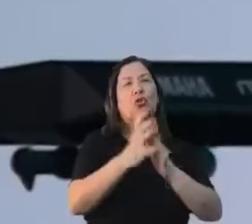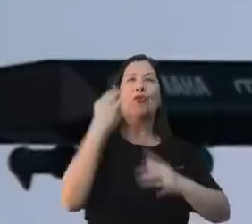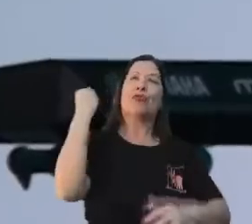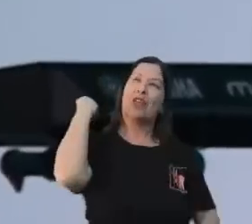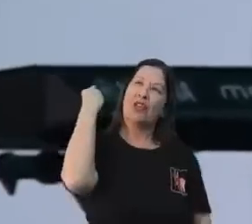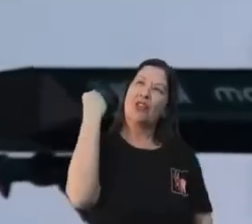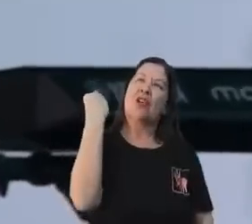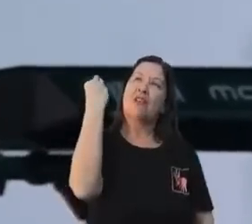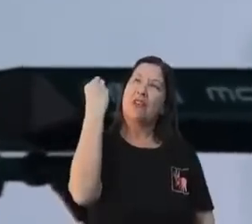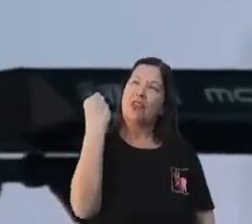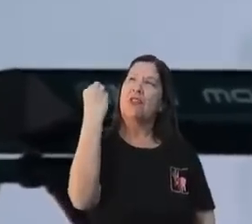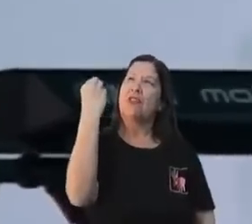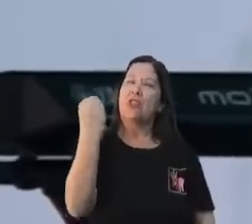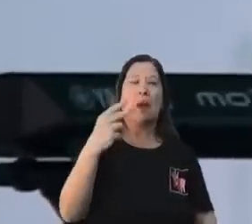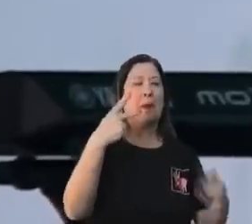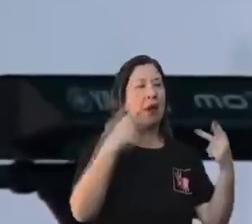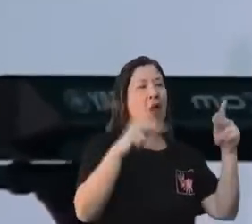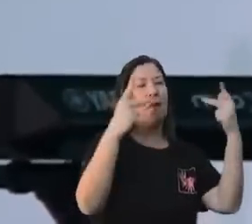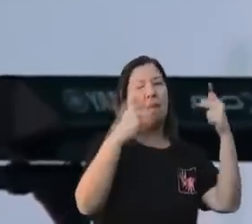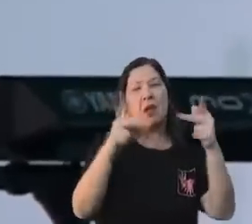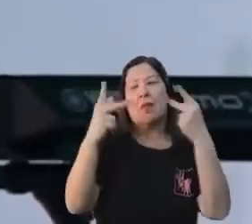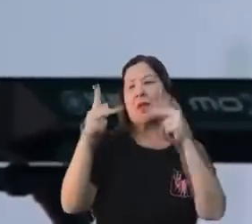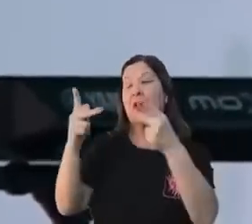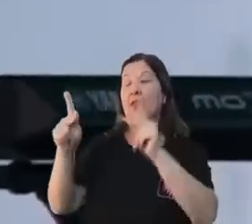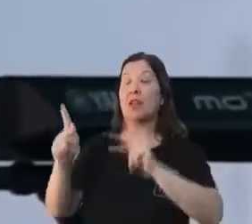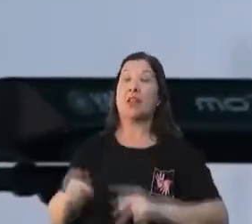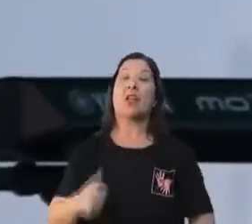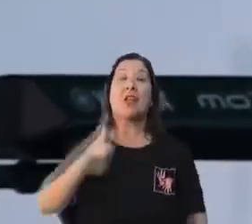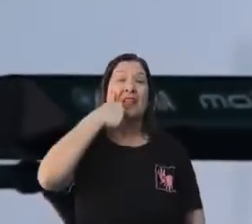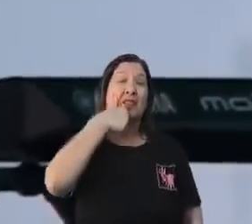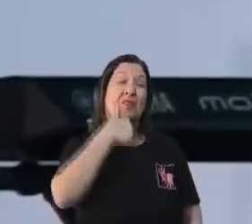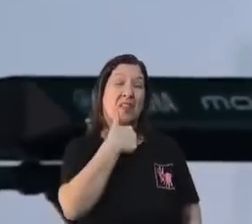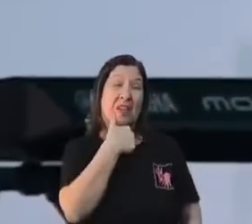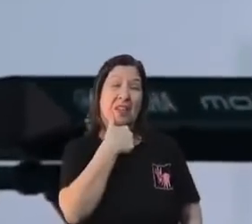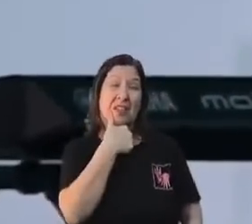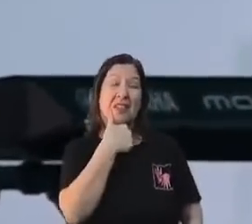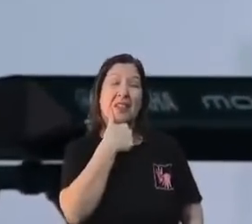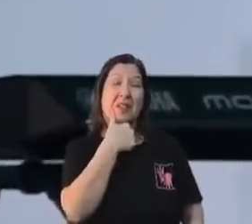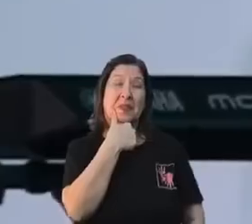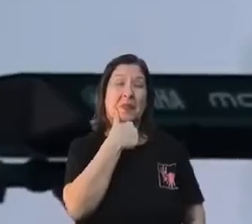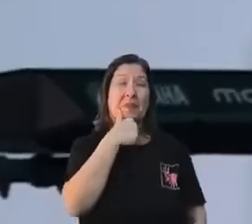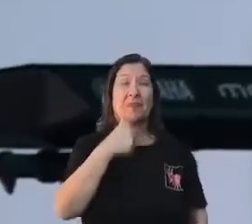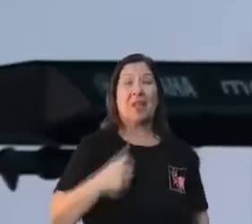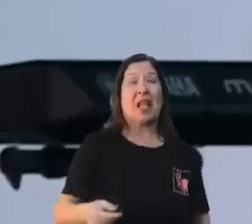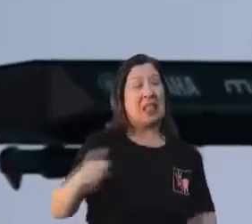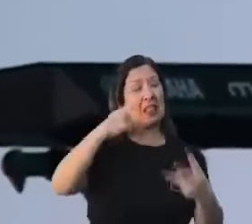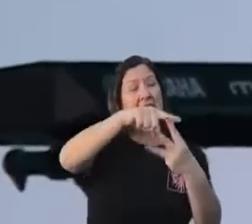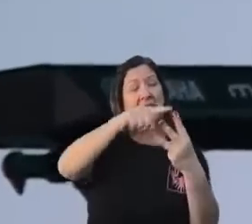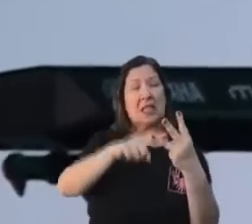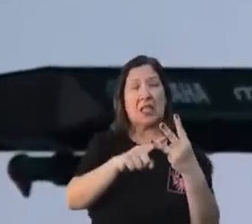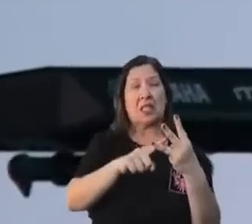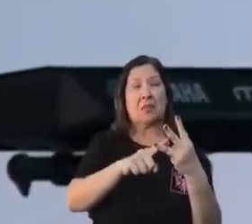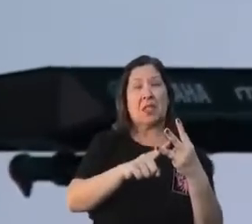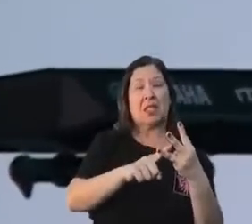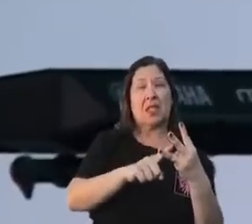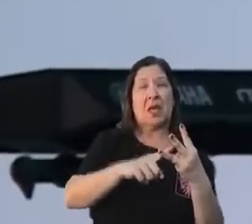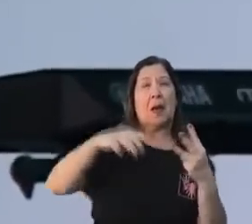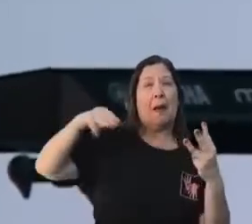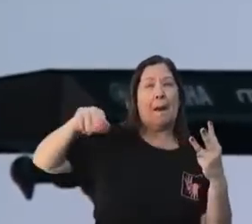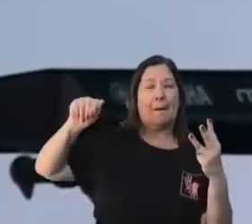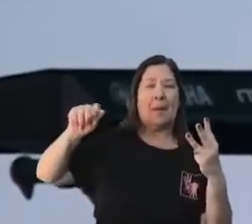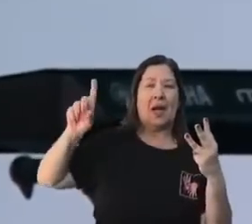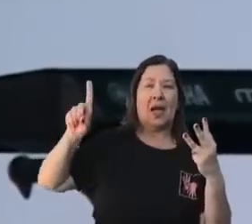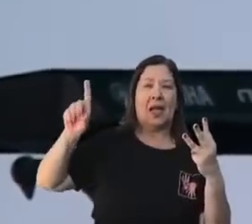aldeia, pregando o Evangelho. E as mulheres, são três citadas pelo nome: Maria Madalena, Joana, Susana e muitas